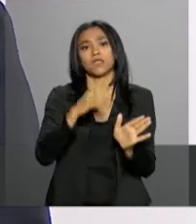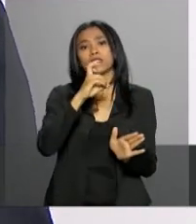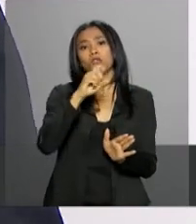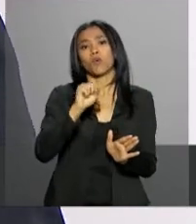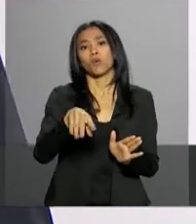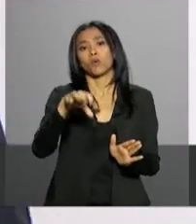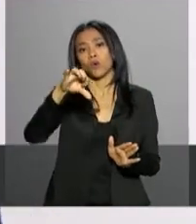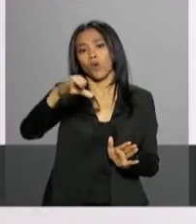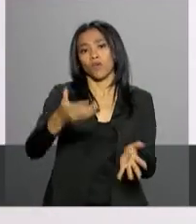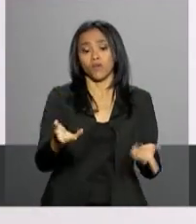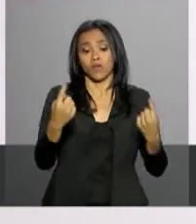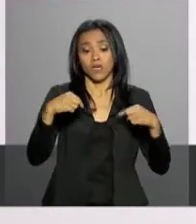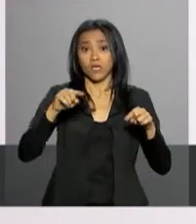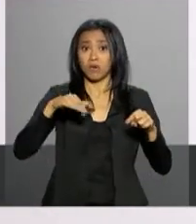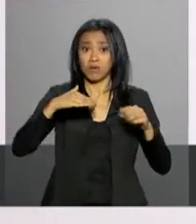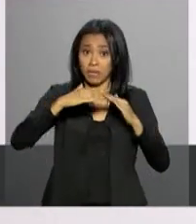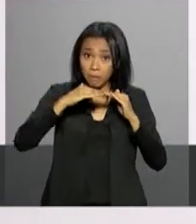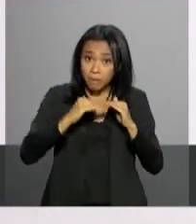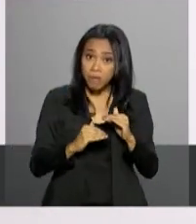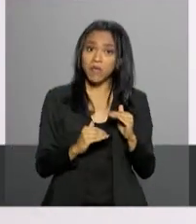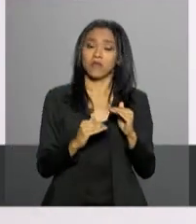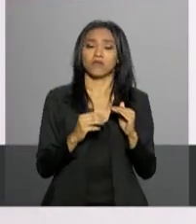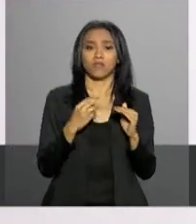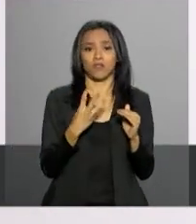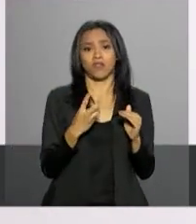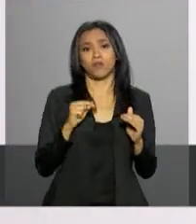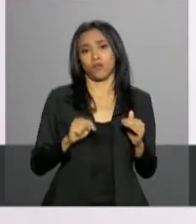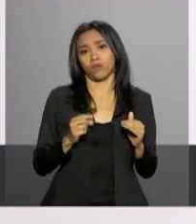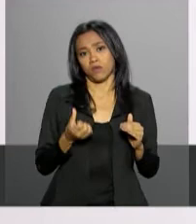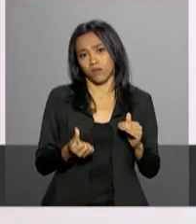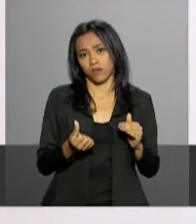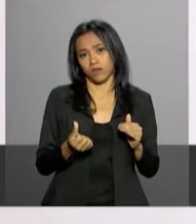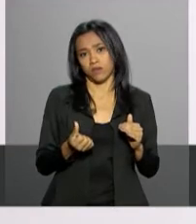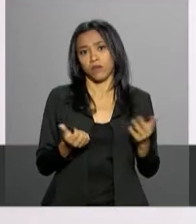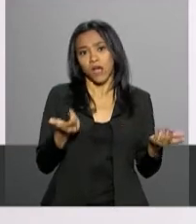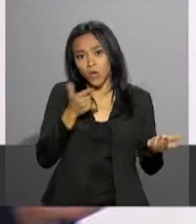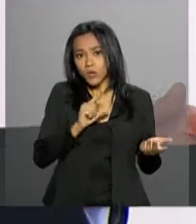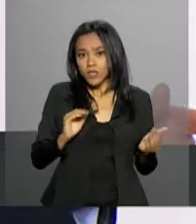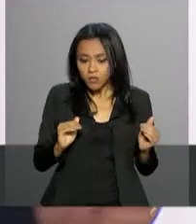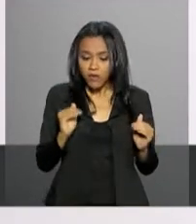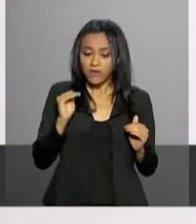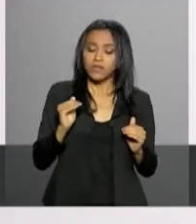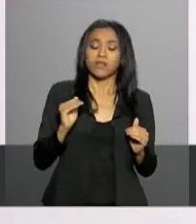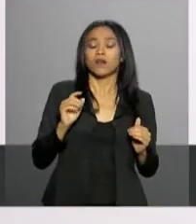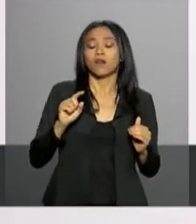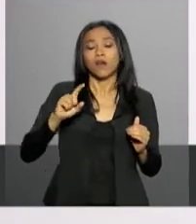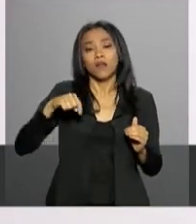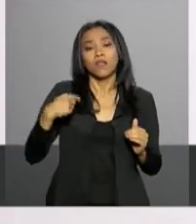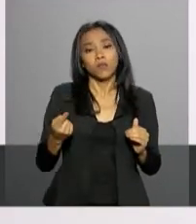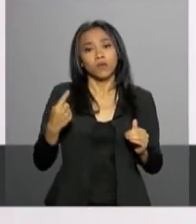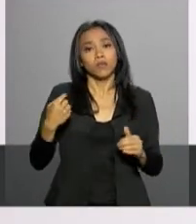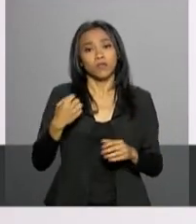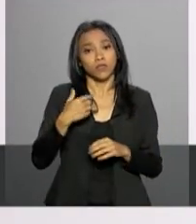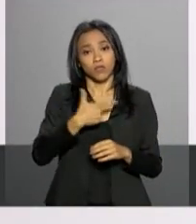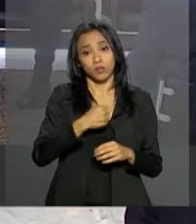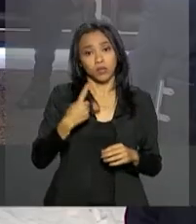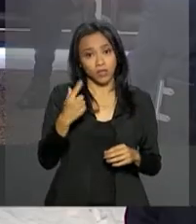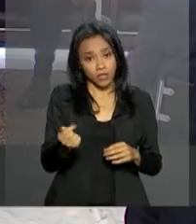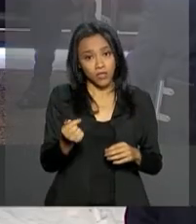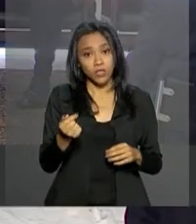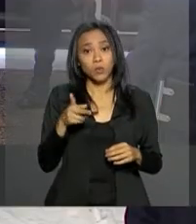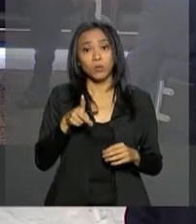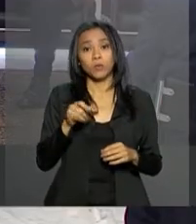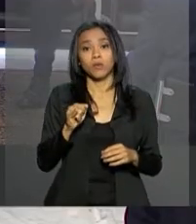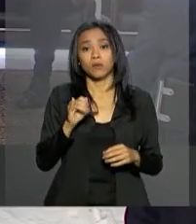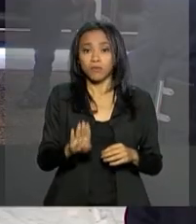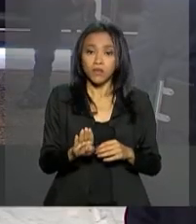o pib já era negativo em miami us 3.6 ou seja avançamos 2.3 e no ano seguinte no ano de 17 bi passou